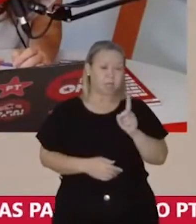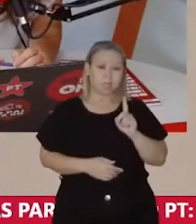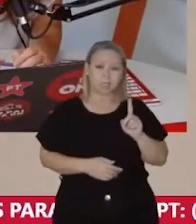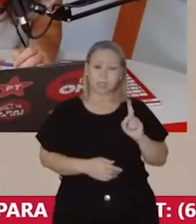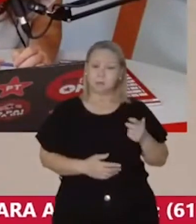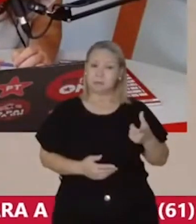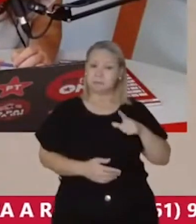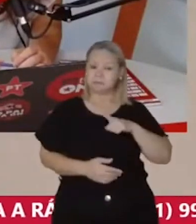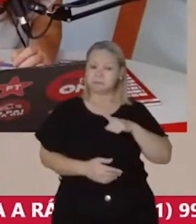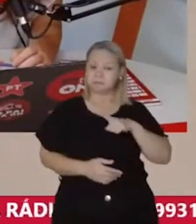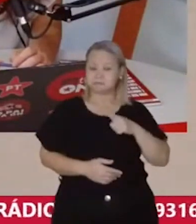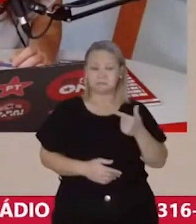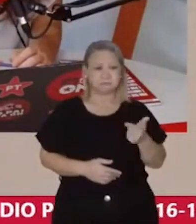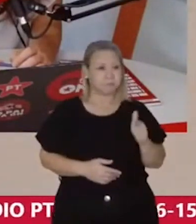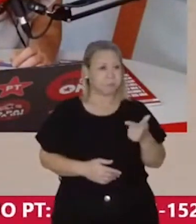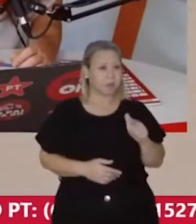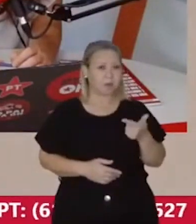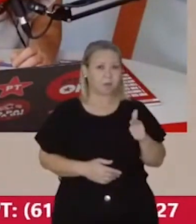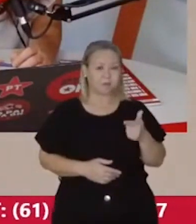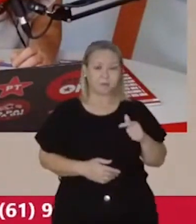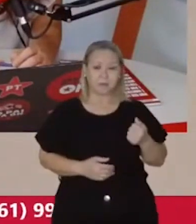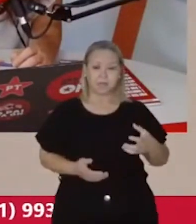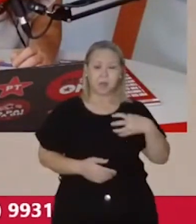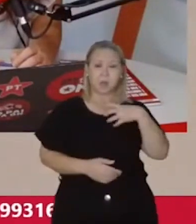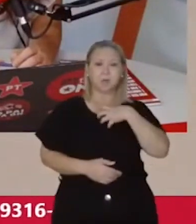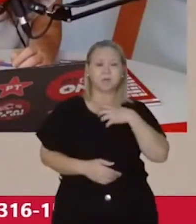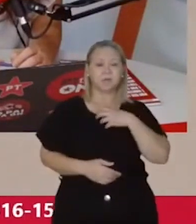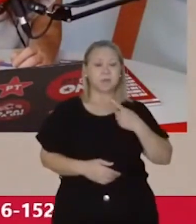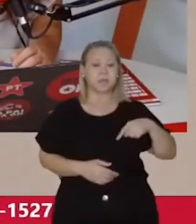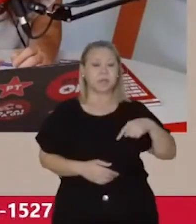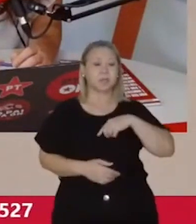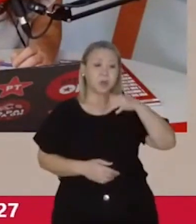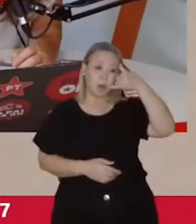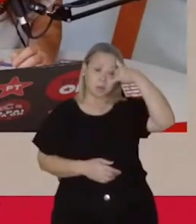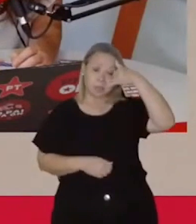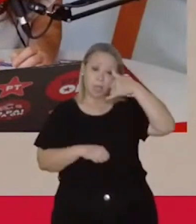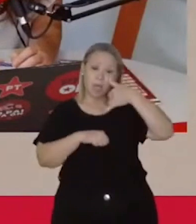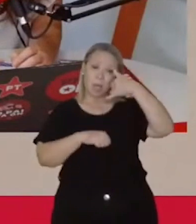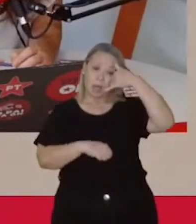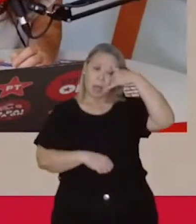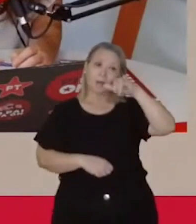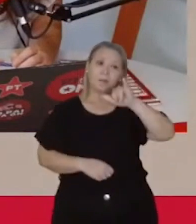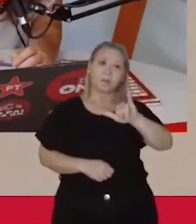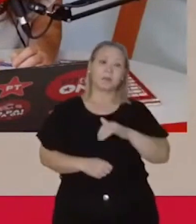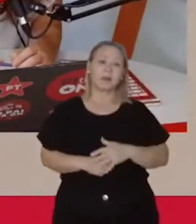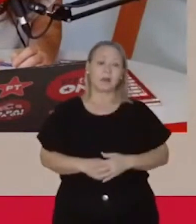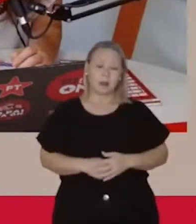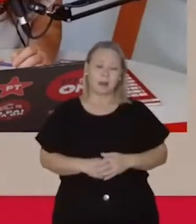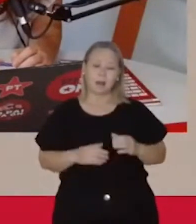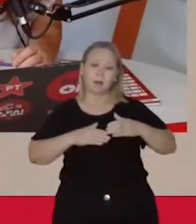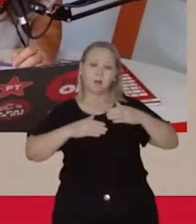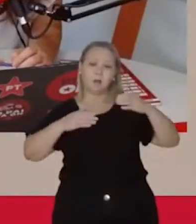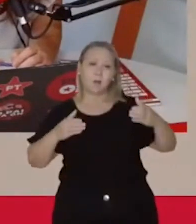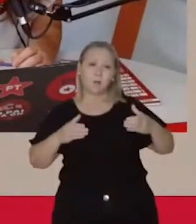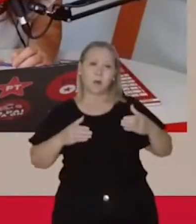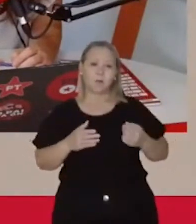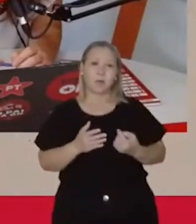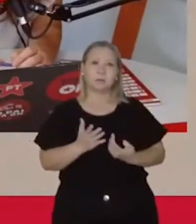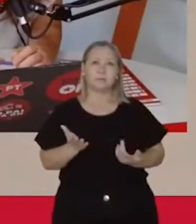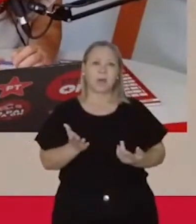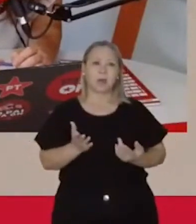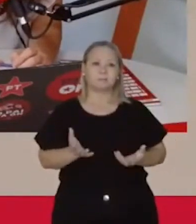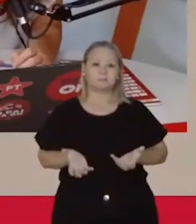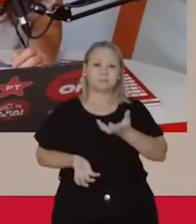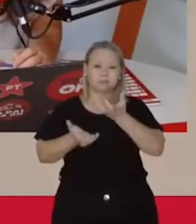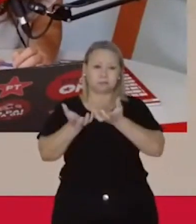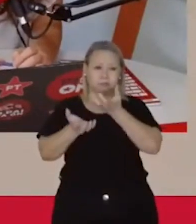na minha opinião, nenhuma forma de nós evitarmos um aumento médio da temperatura global